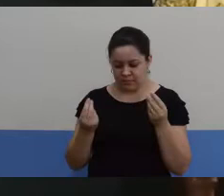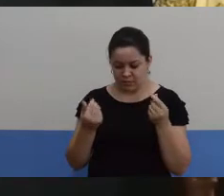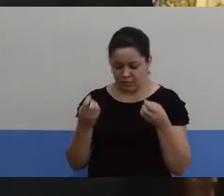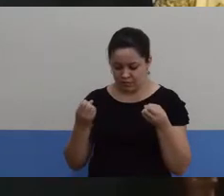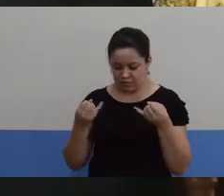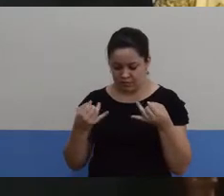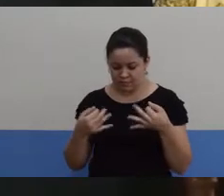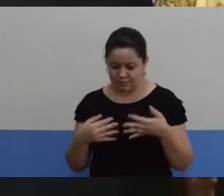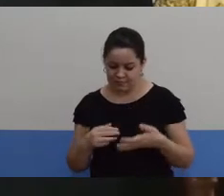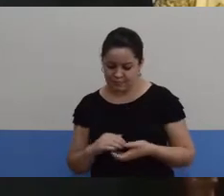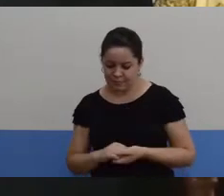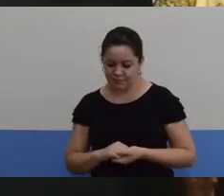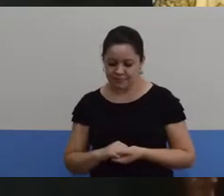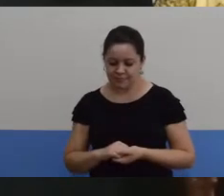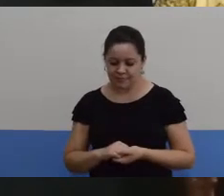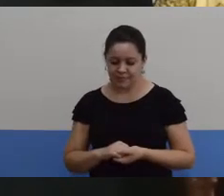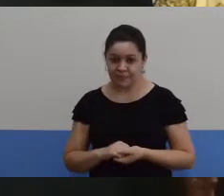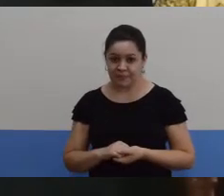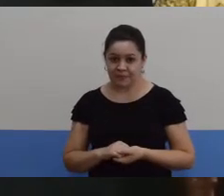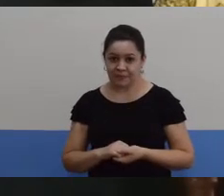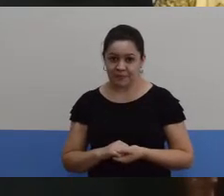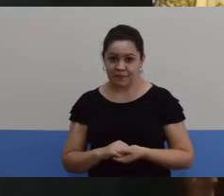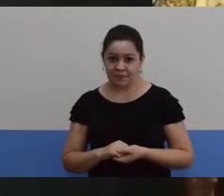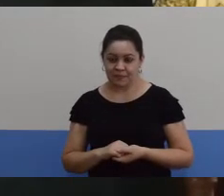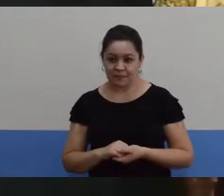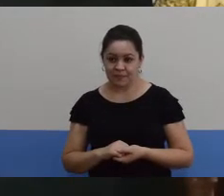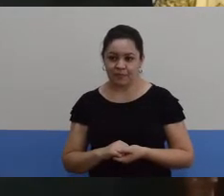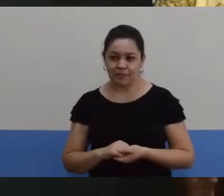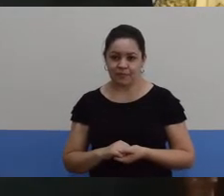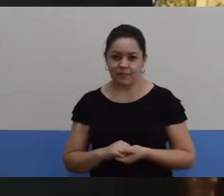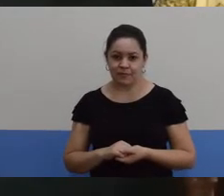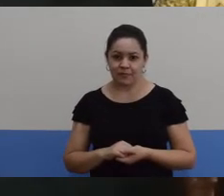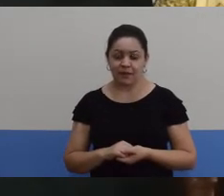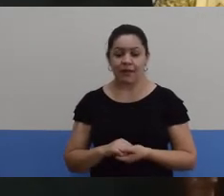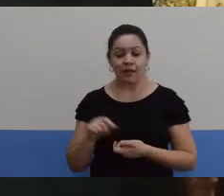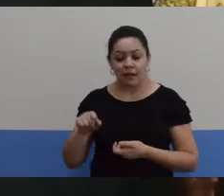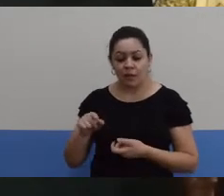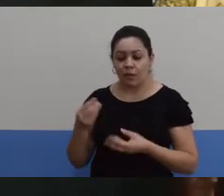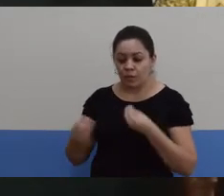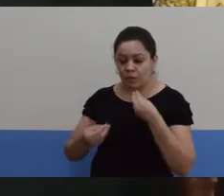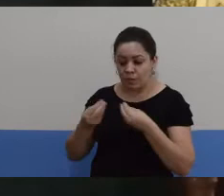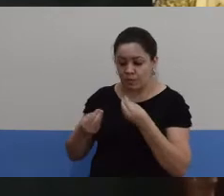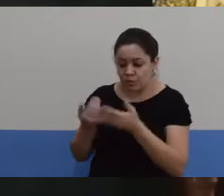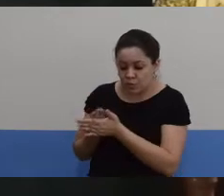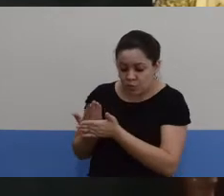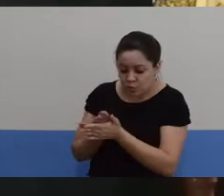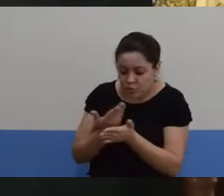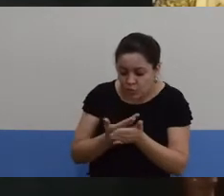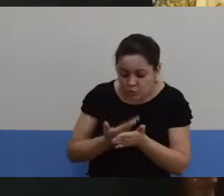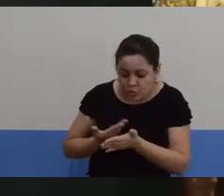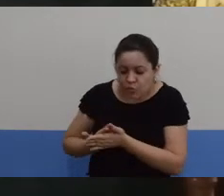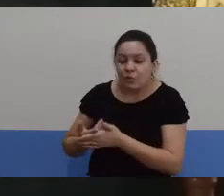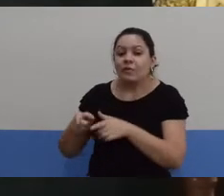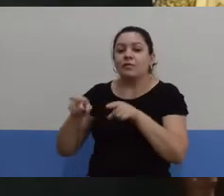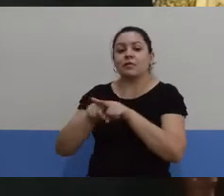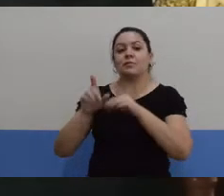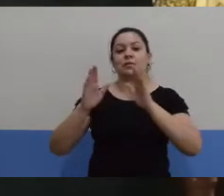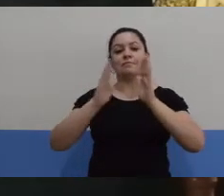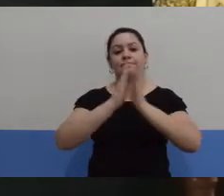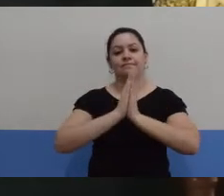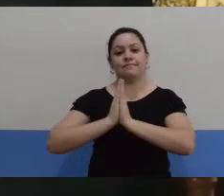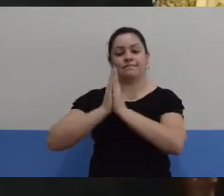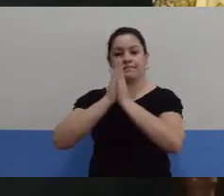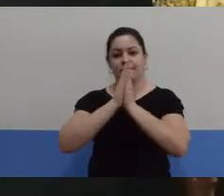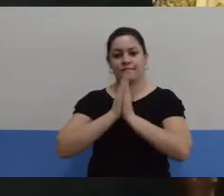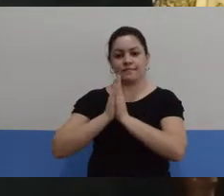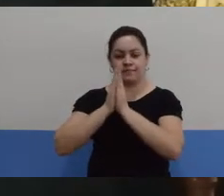dessas comissões, mas eu reitero esse ponto, a questão dos estudos e a questão da oração. É aquilo que a